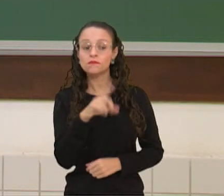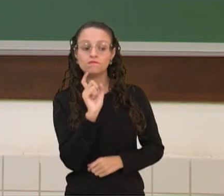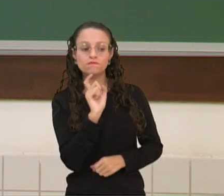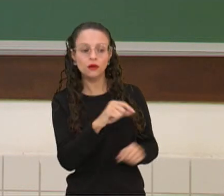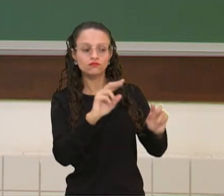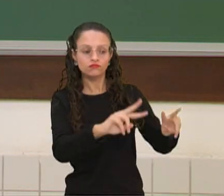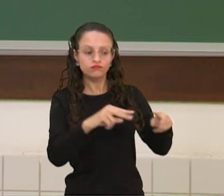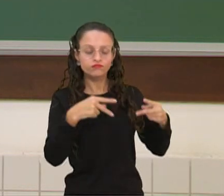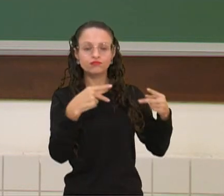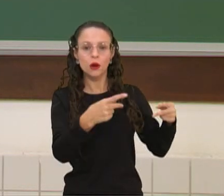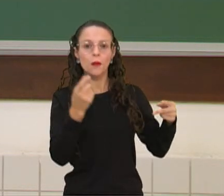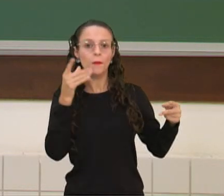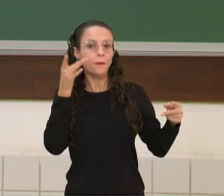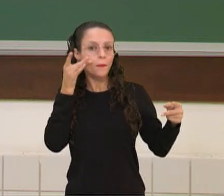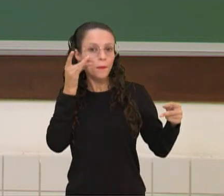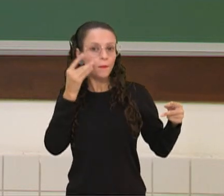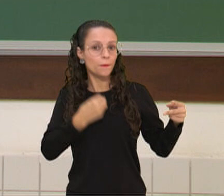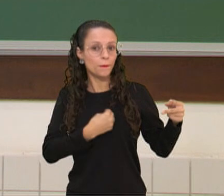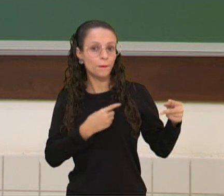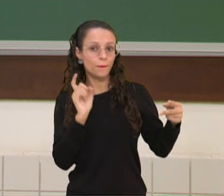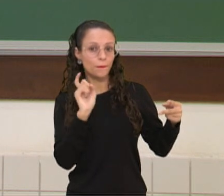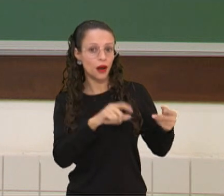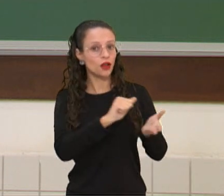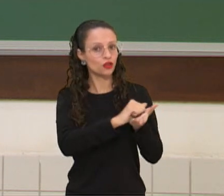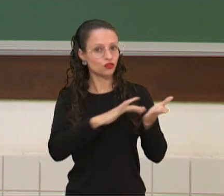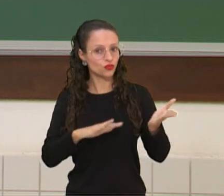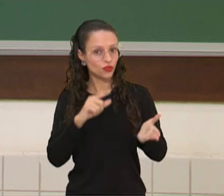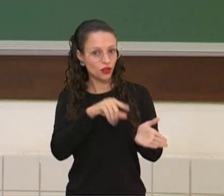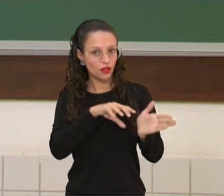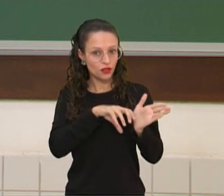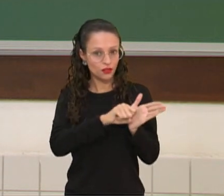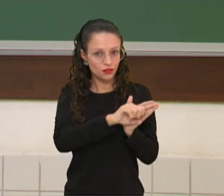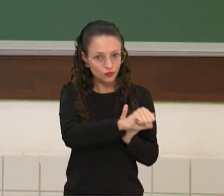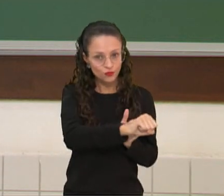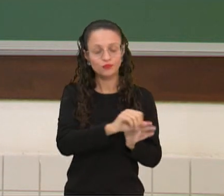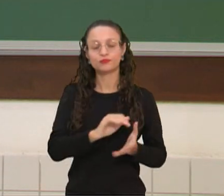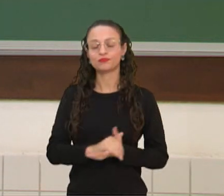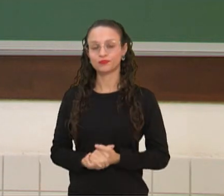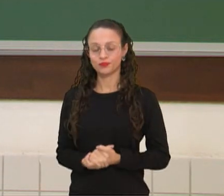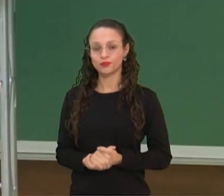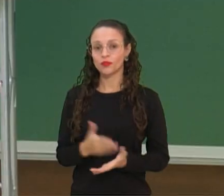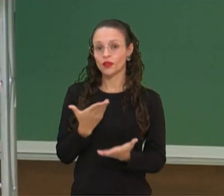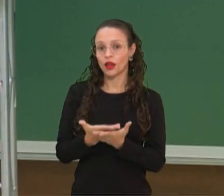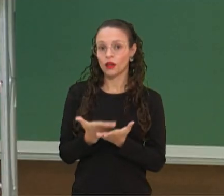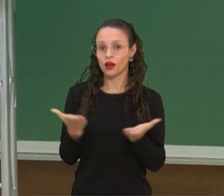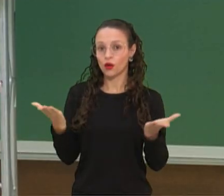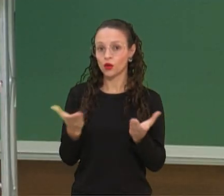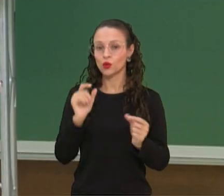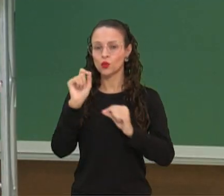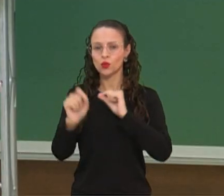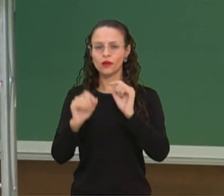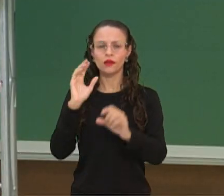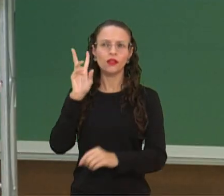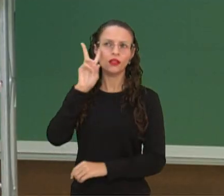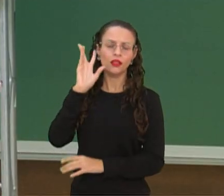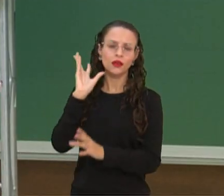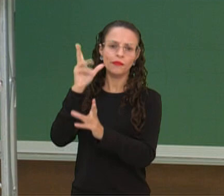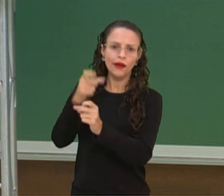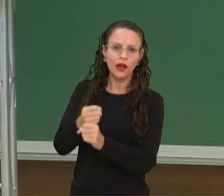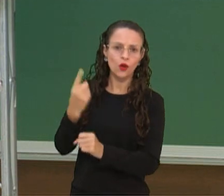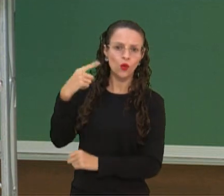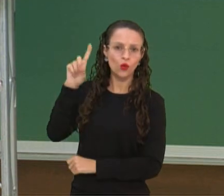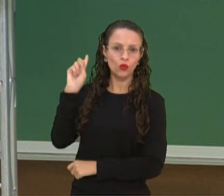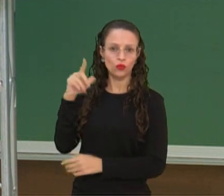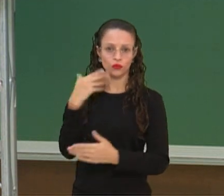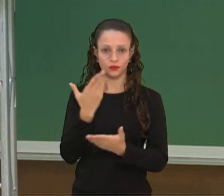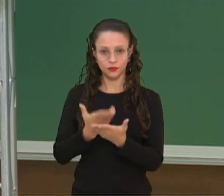da presença lá nas atividades do Classroom. Nossa aula de hoje, então, vamos relembrar um pouquinho o que vimos na nossa